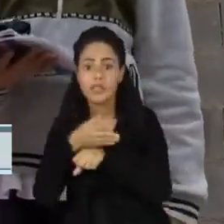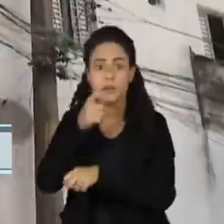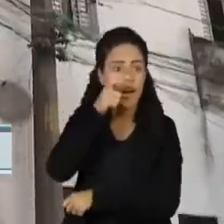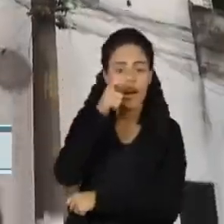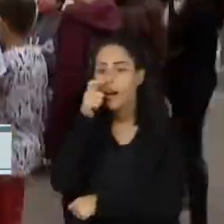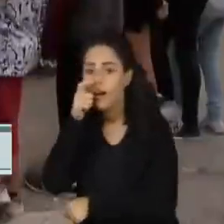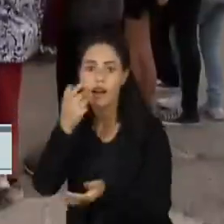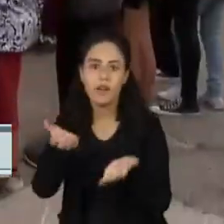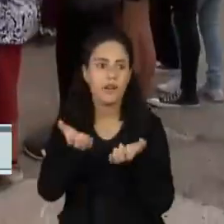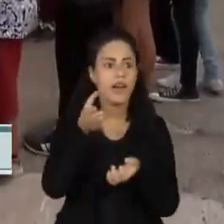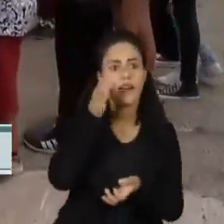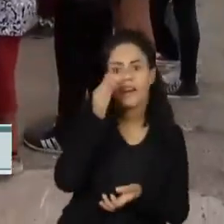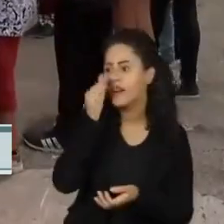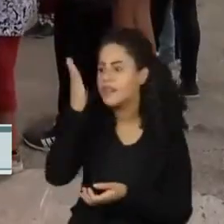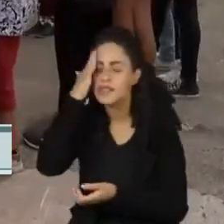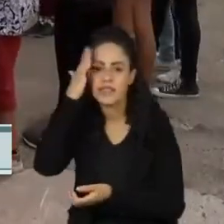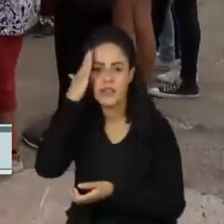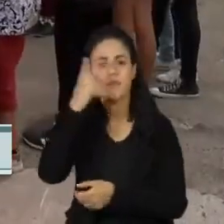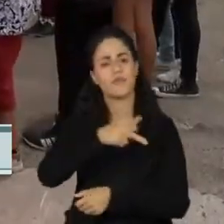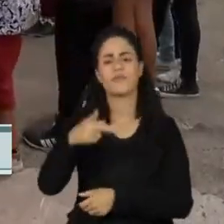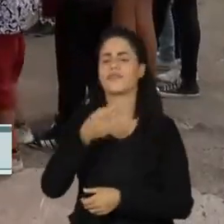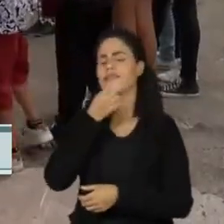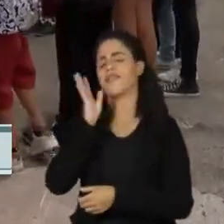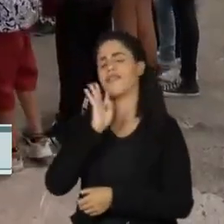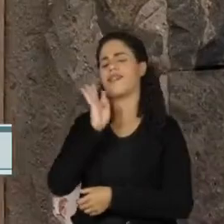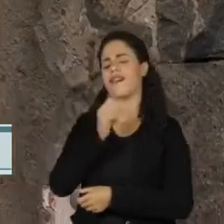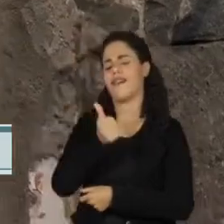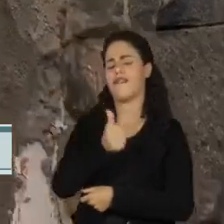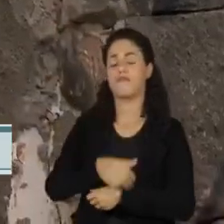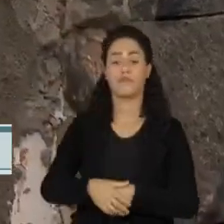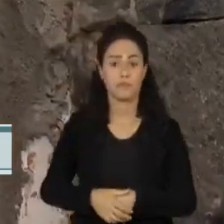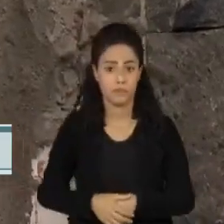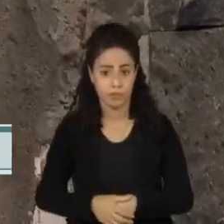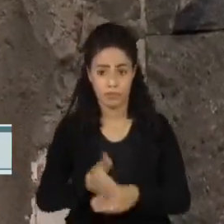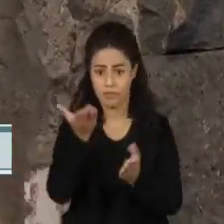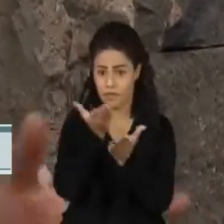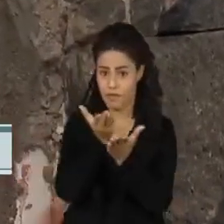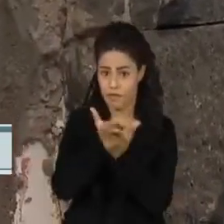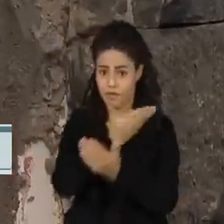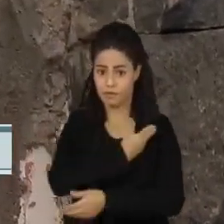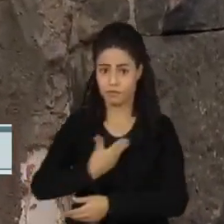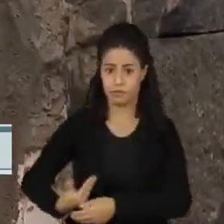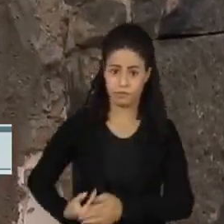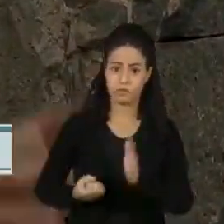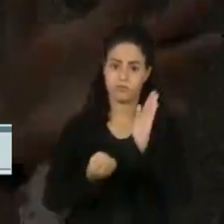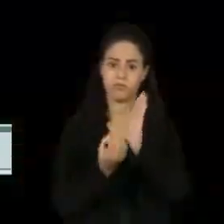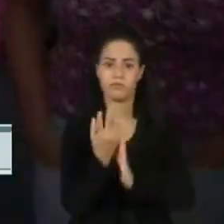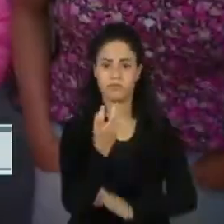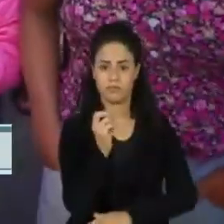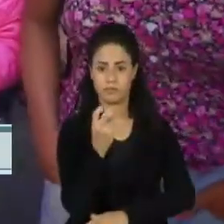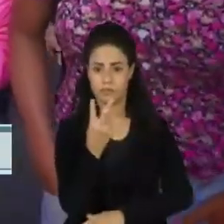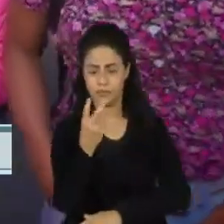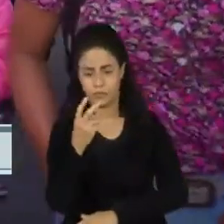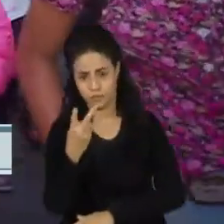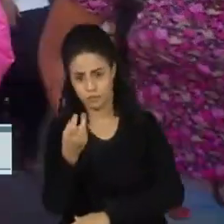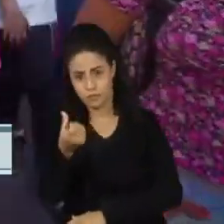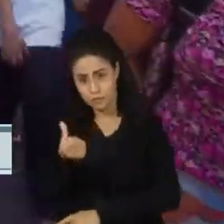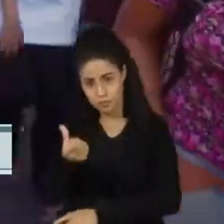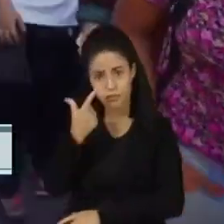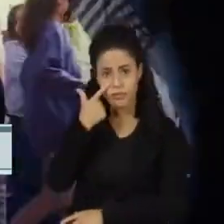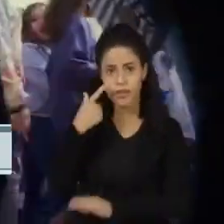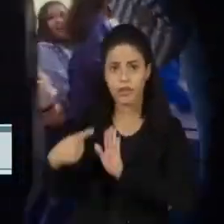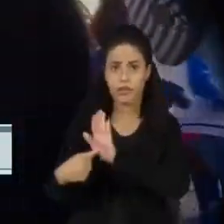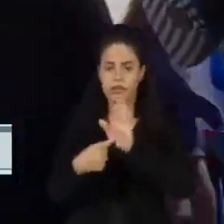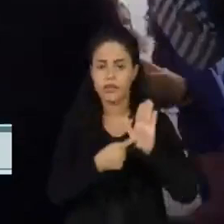tudo e eu gosto muito do professor. O projeto Aula Pública foi iniciado em 2016. No ano seguinte,